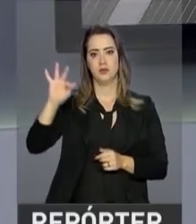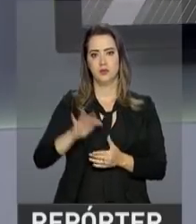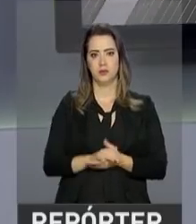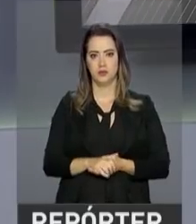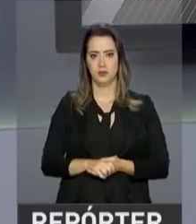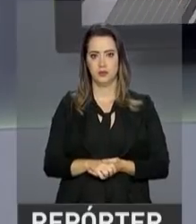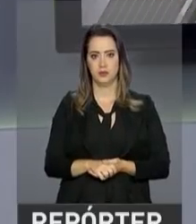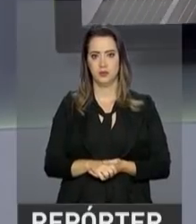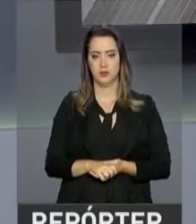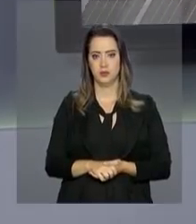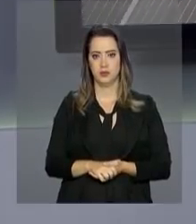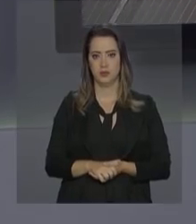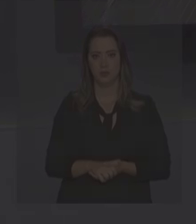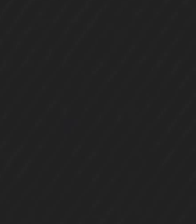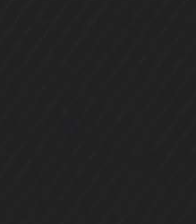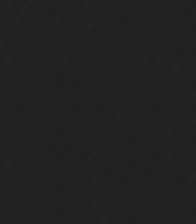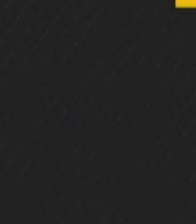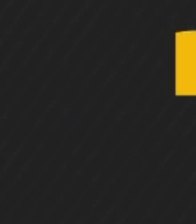do governo federal